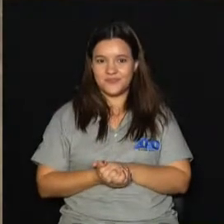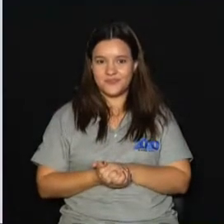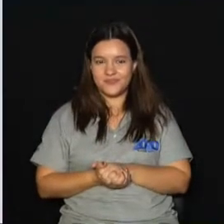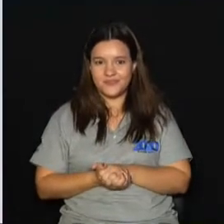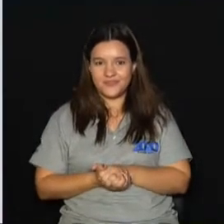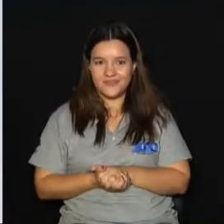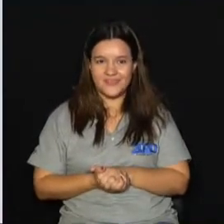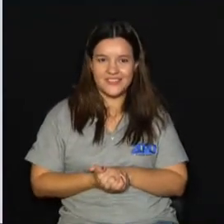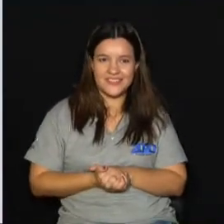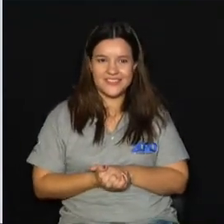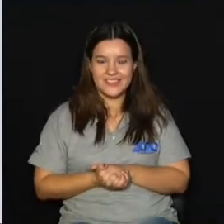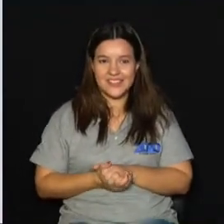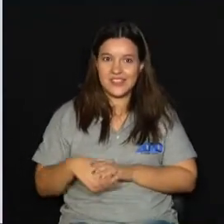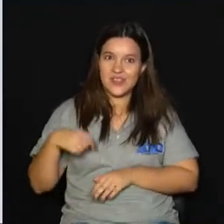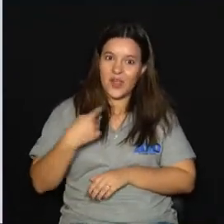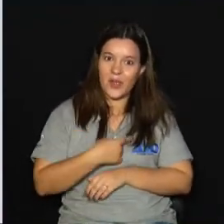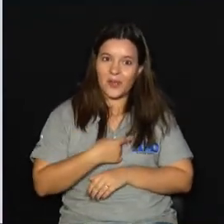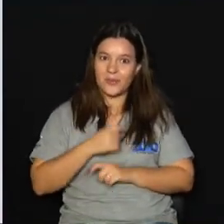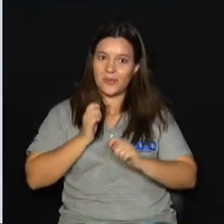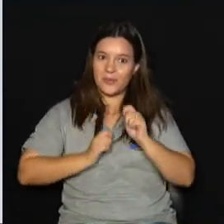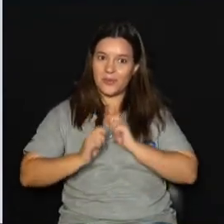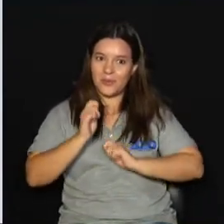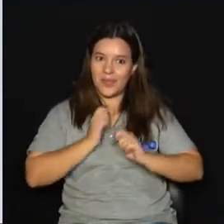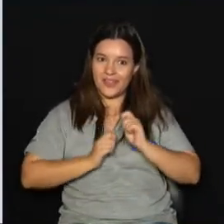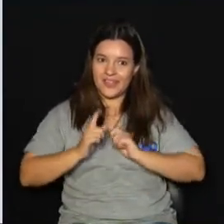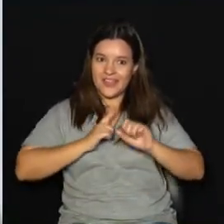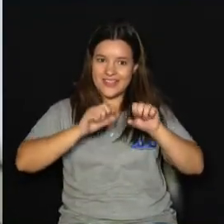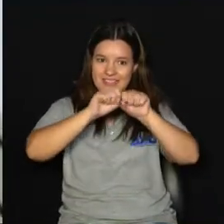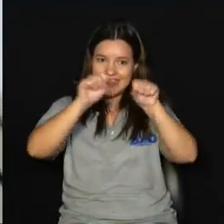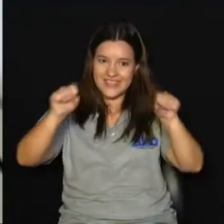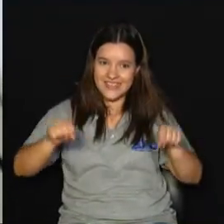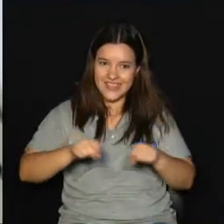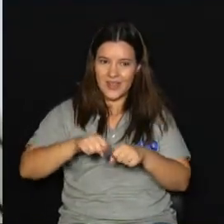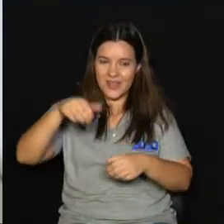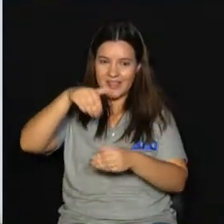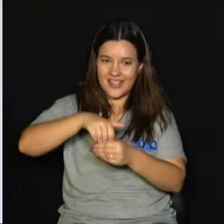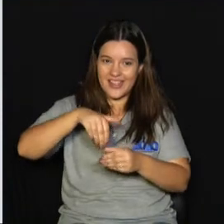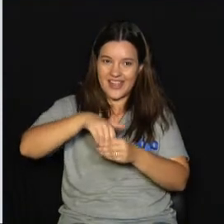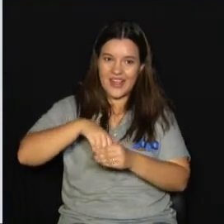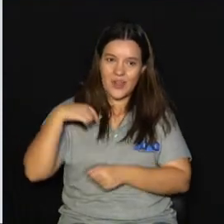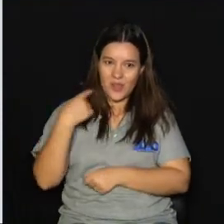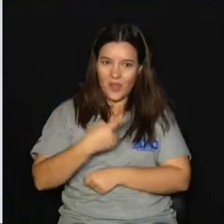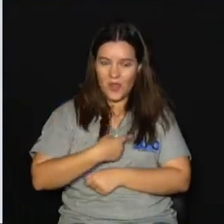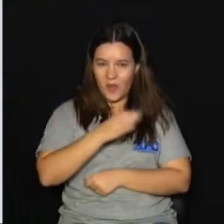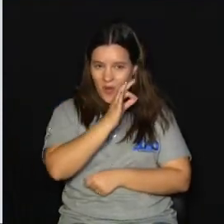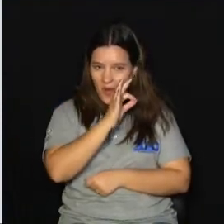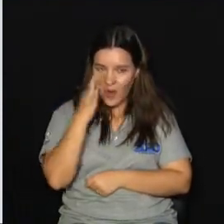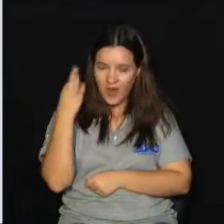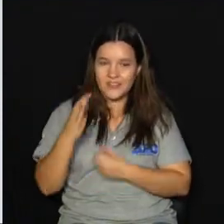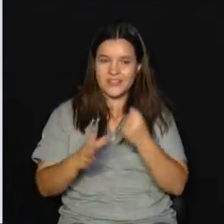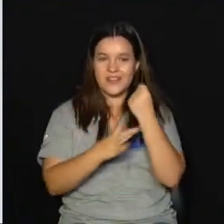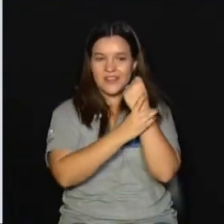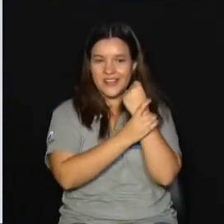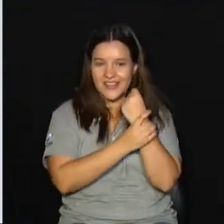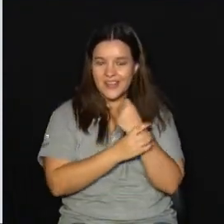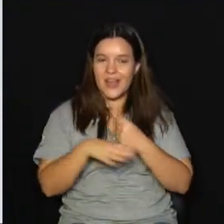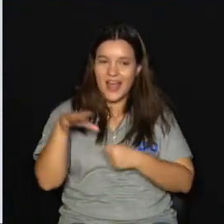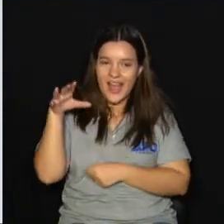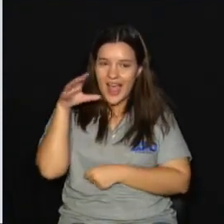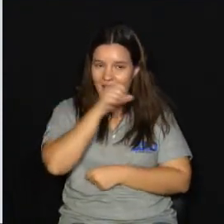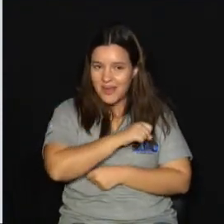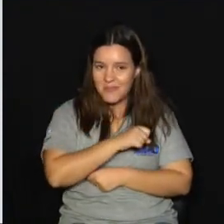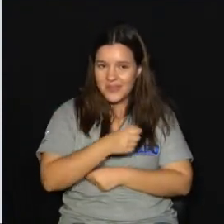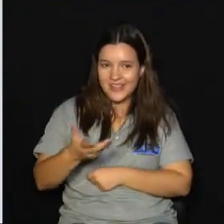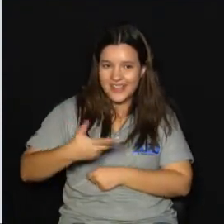Acho que a gente está sempre nessa expectativa. A gente tem um sistema eleitoral aqui, o sistema de votação nosso é excelente, né, em questão de segurança, em questão de rapidez de